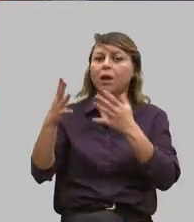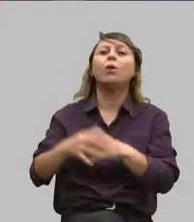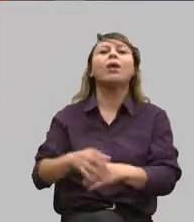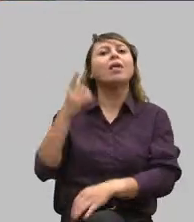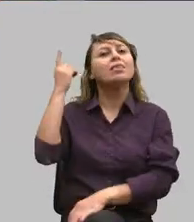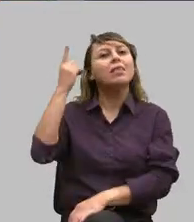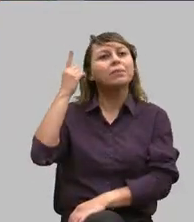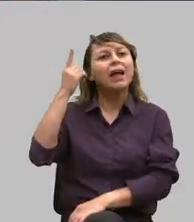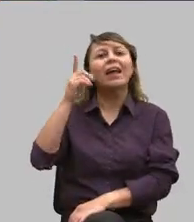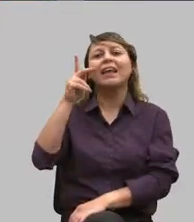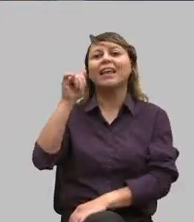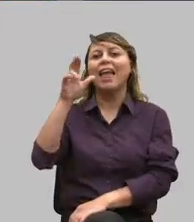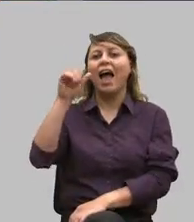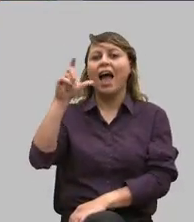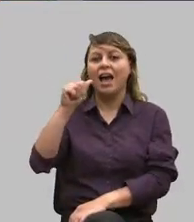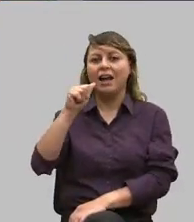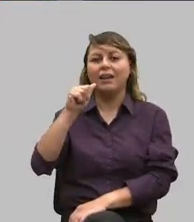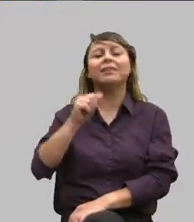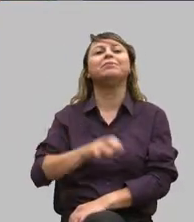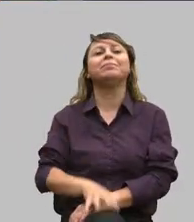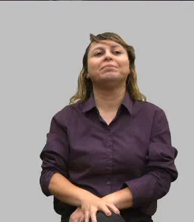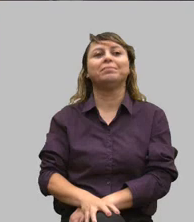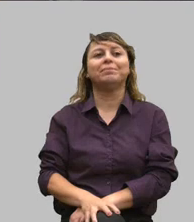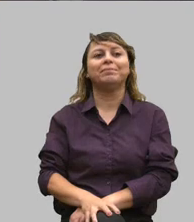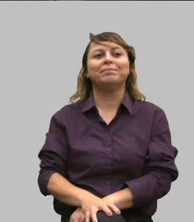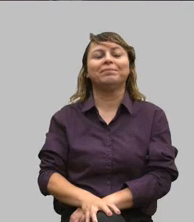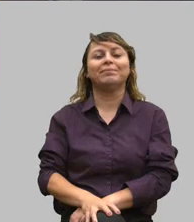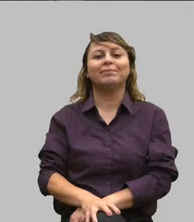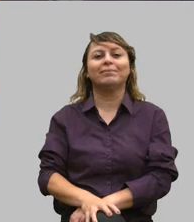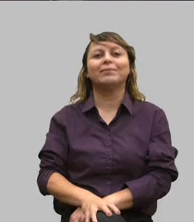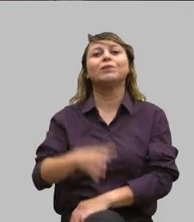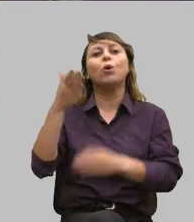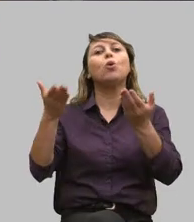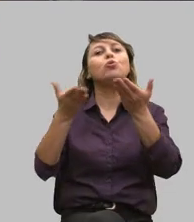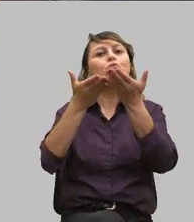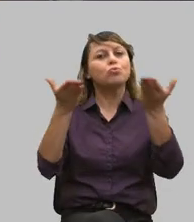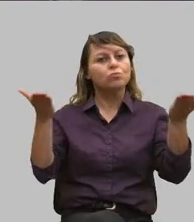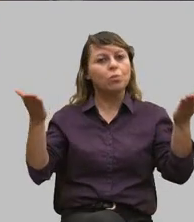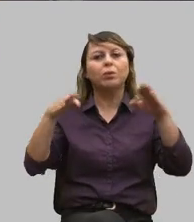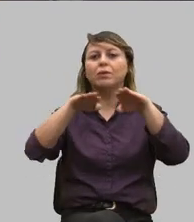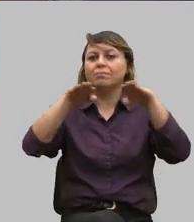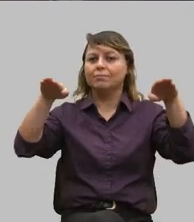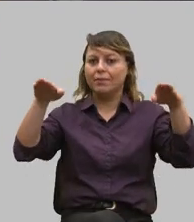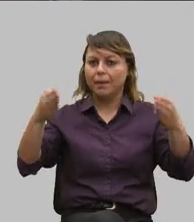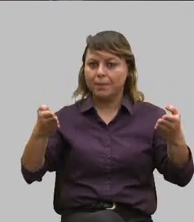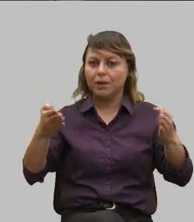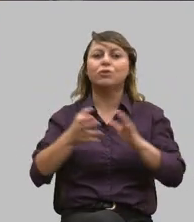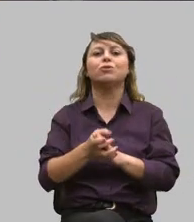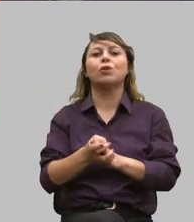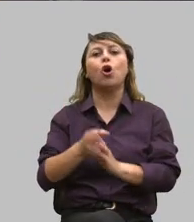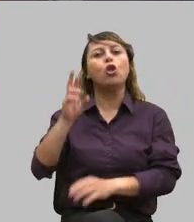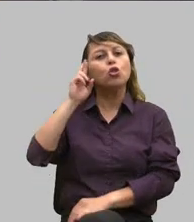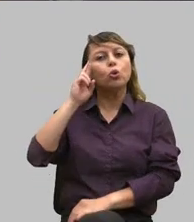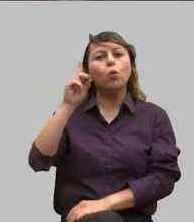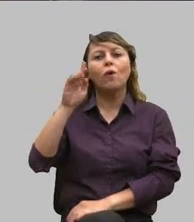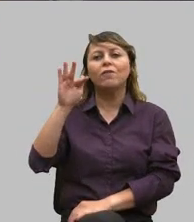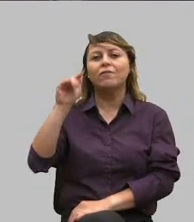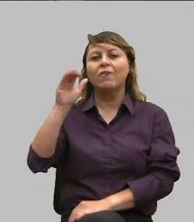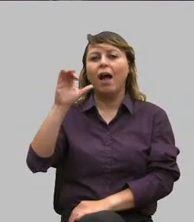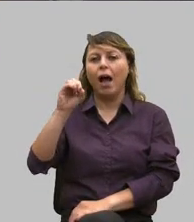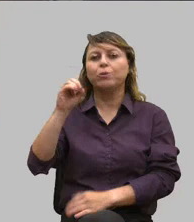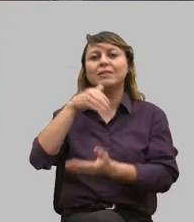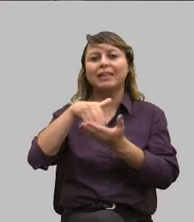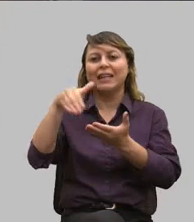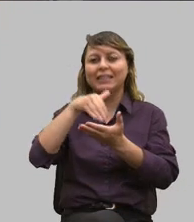Kara bondini os componentes da mesa Dr Fábio e nosso secretário de